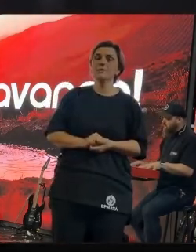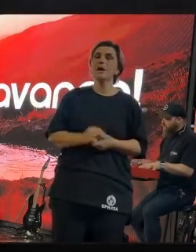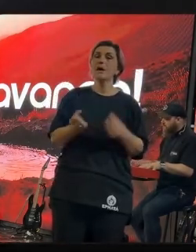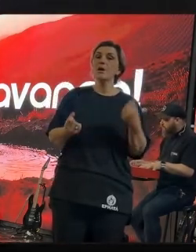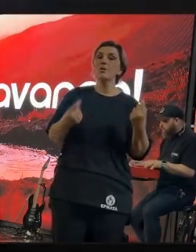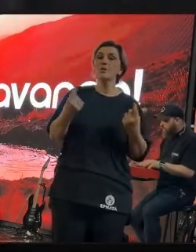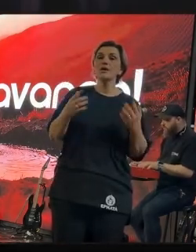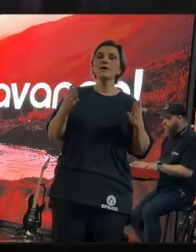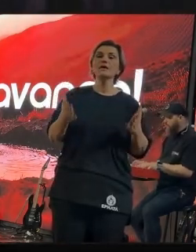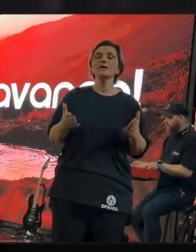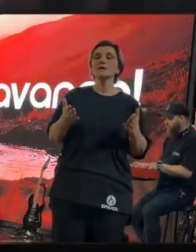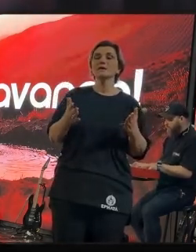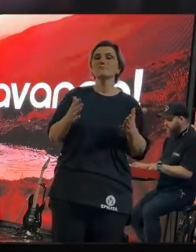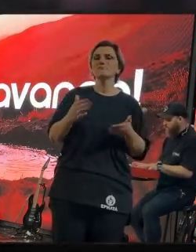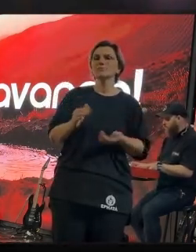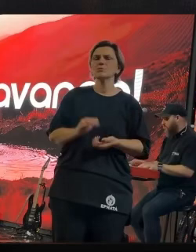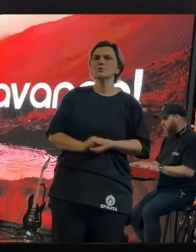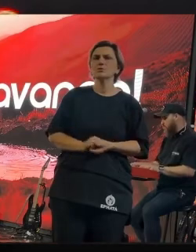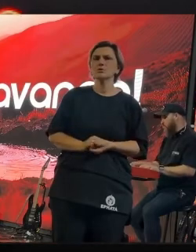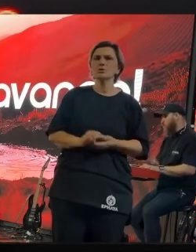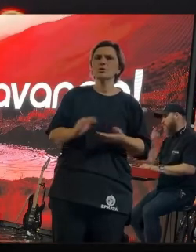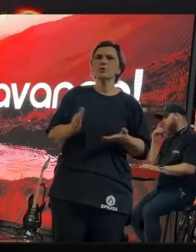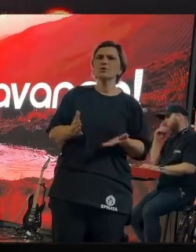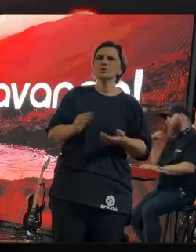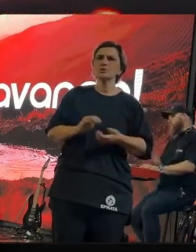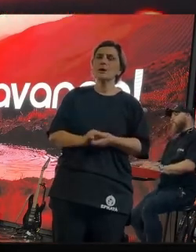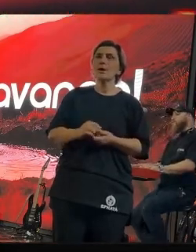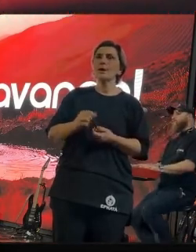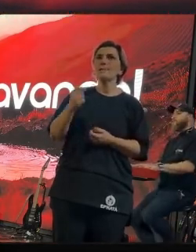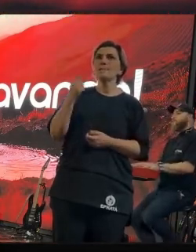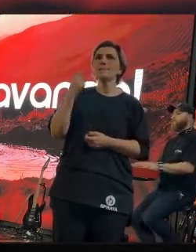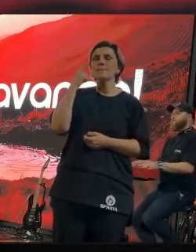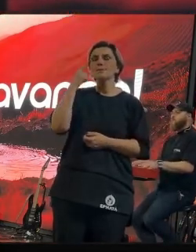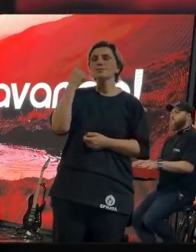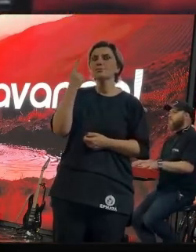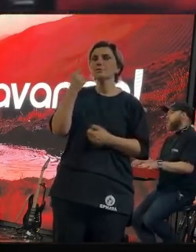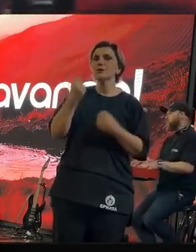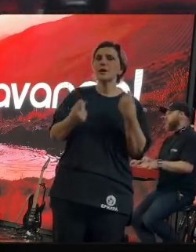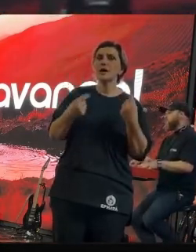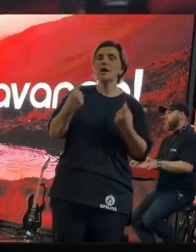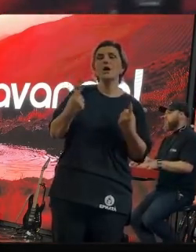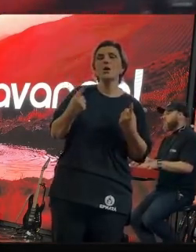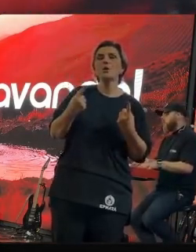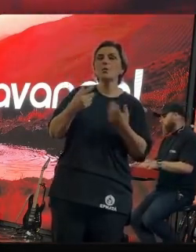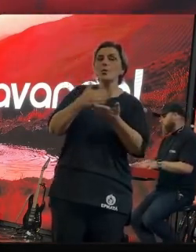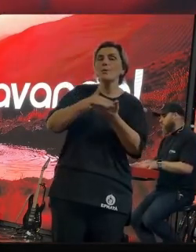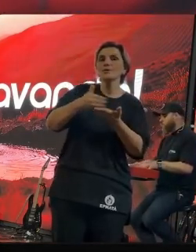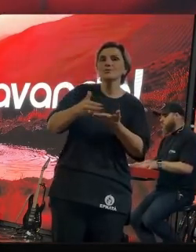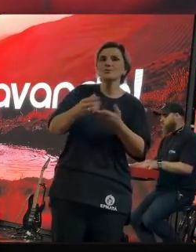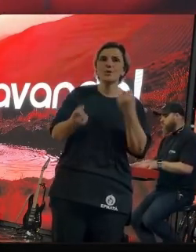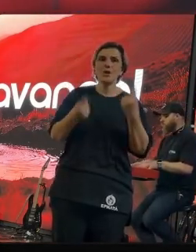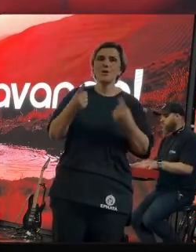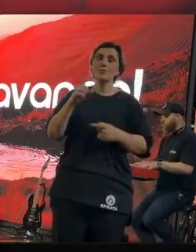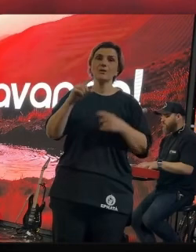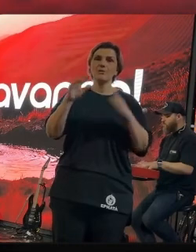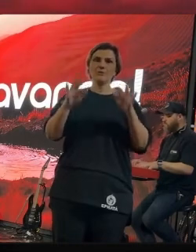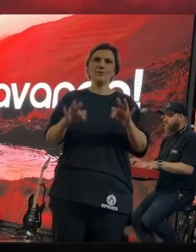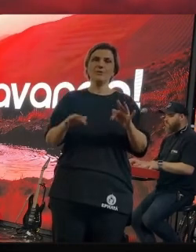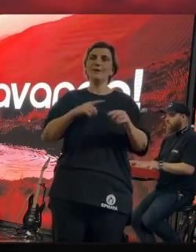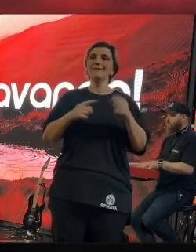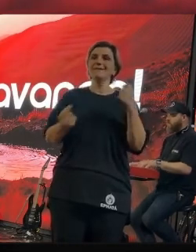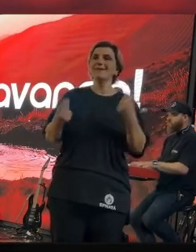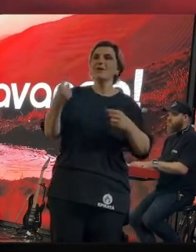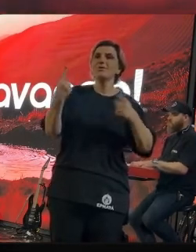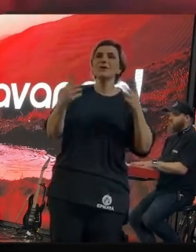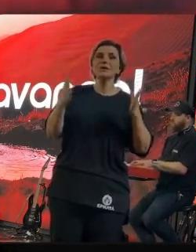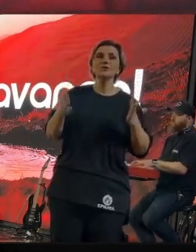Alguém aqui já começou algo na vida e não terminou? Tem alguém aqui que já